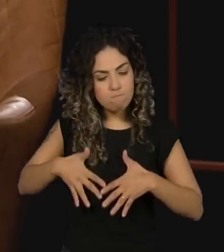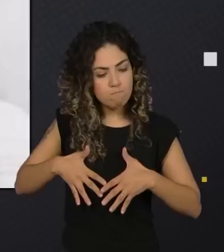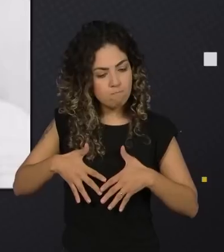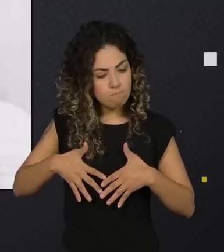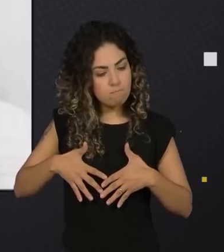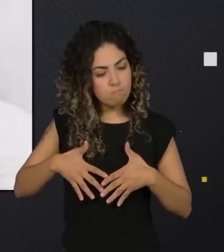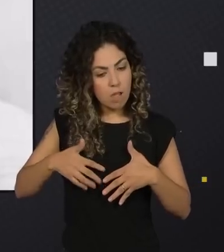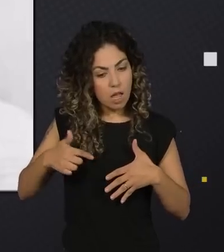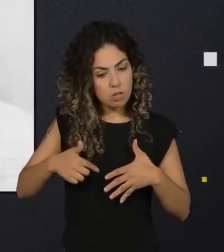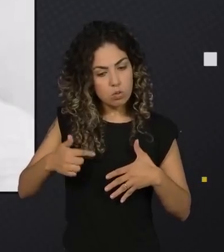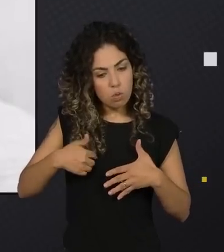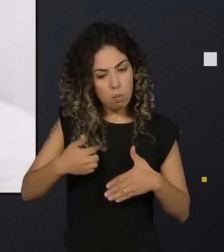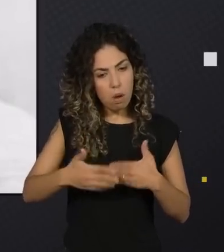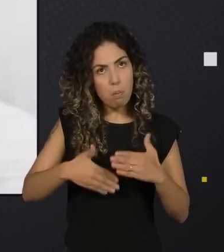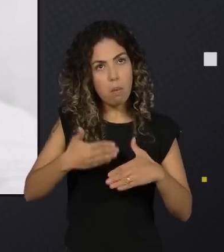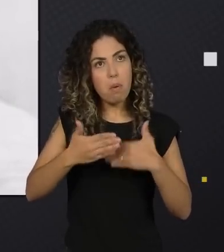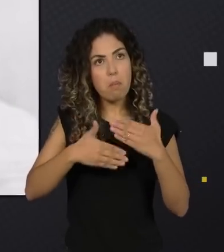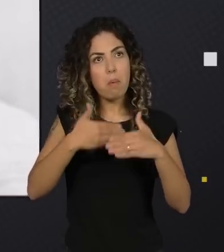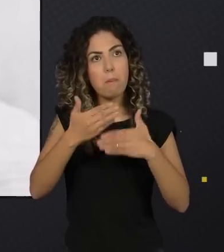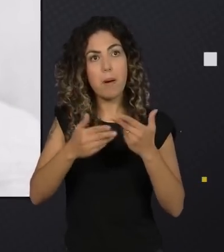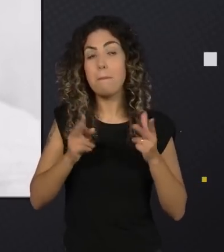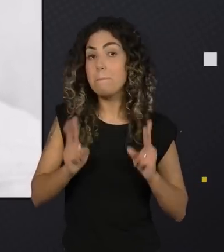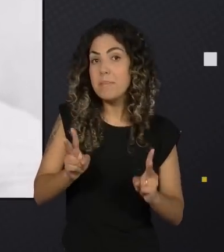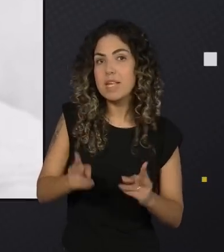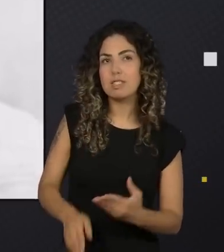seu. O Valmor Chagas, um dia no